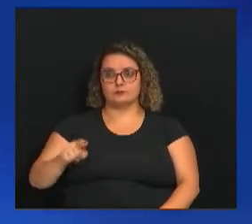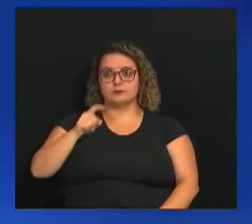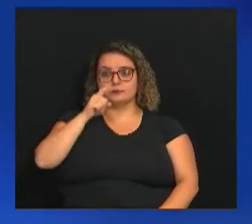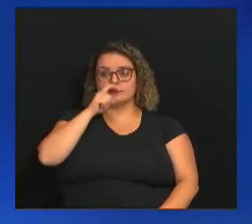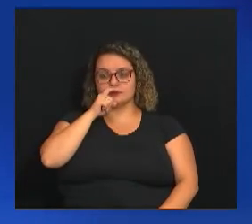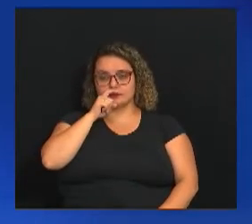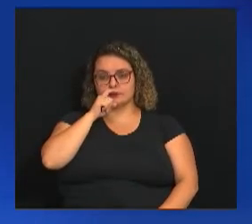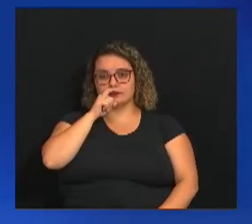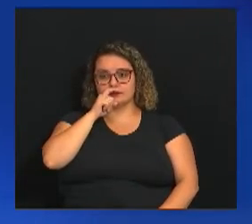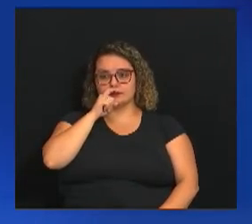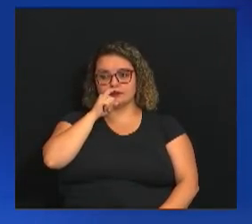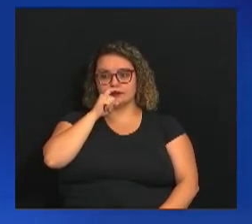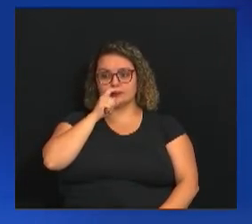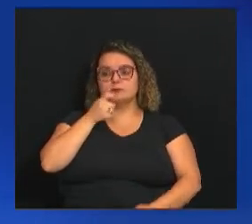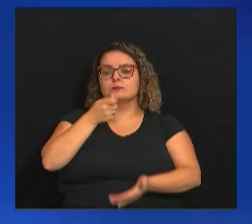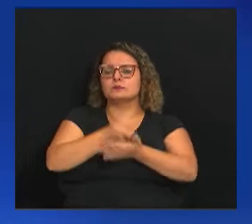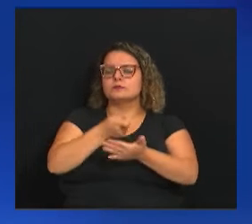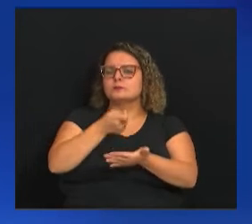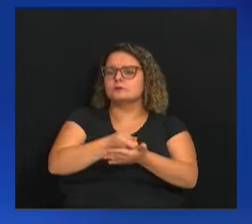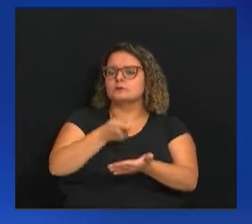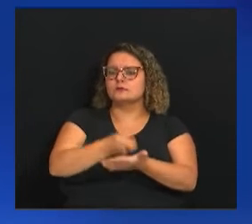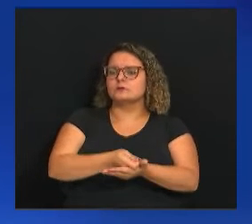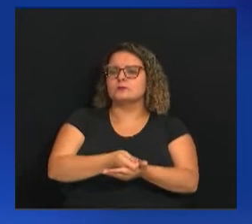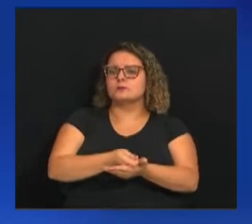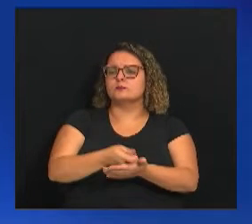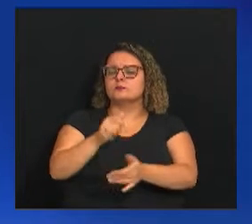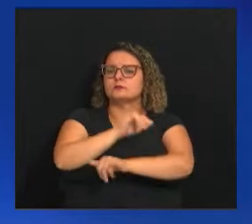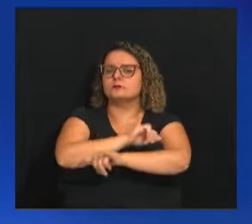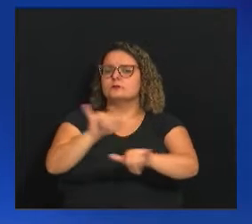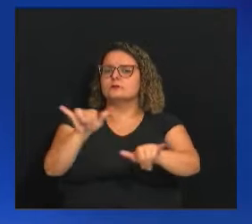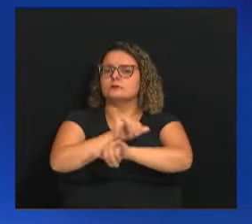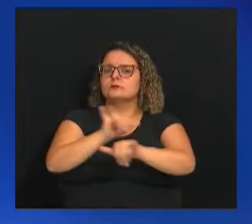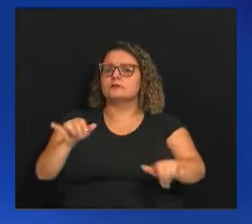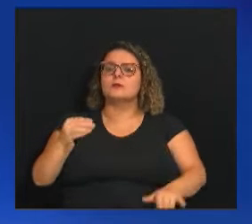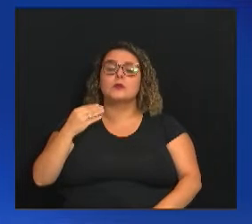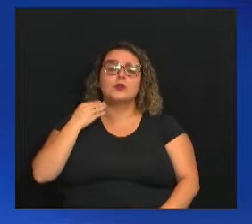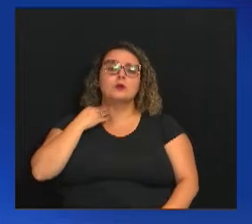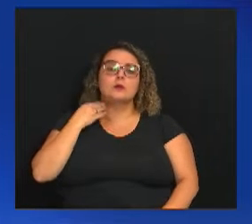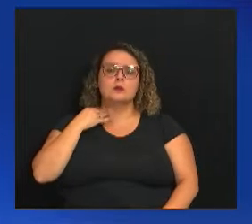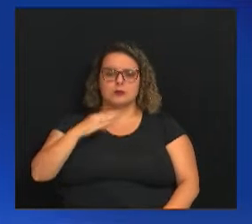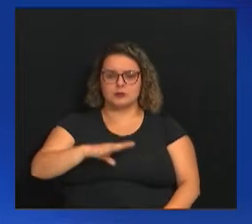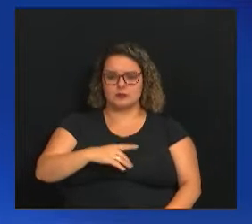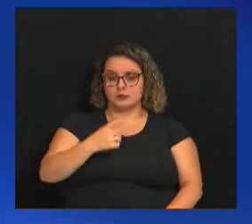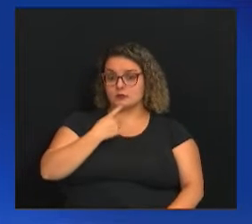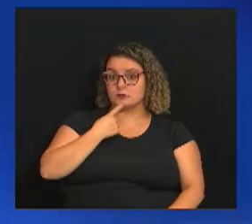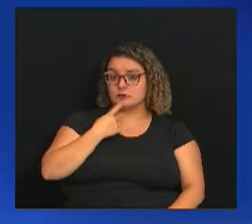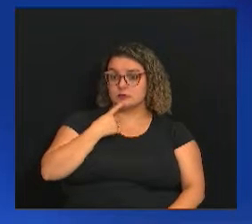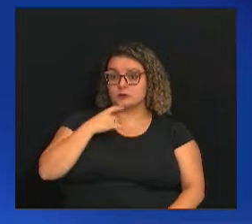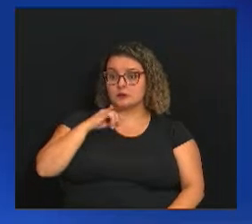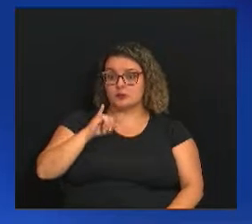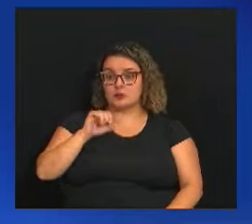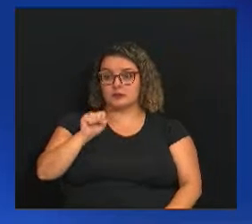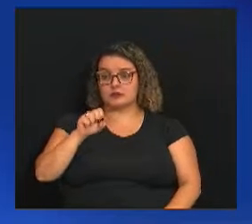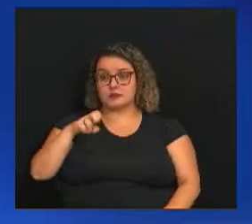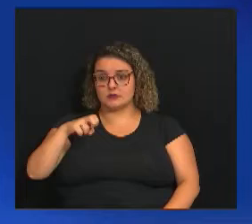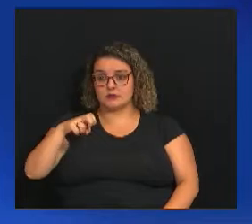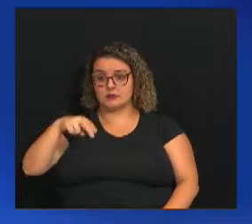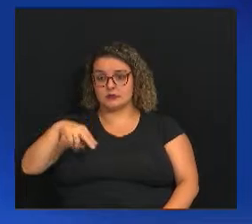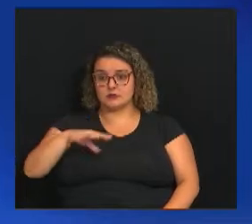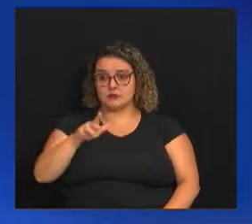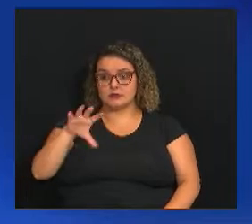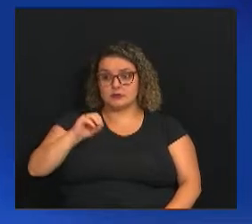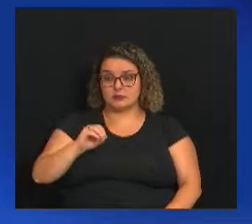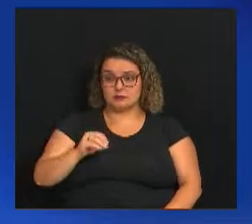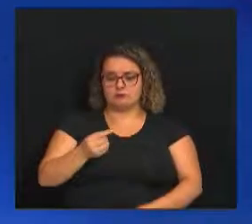dispõe sobre a obrigatoriedade da divulgação nos bancos de Campinas, da isenção de cobrança de serviços